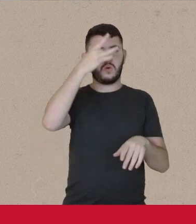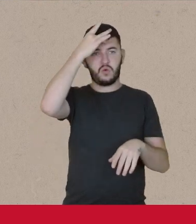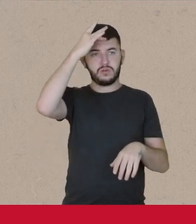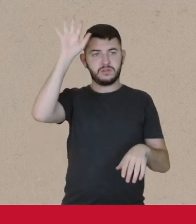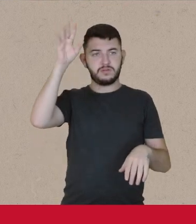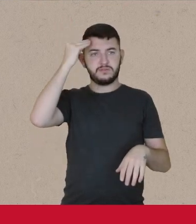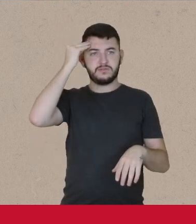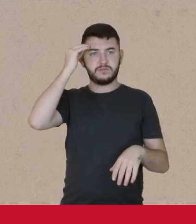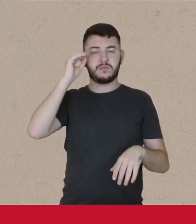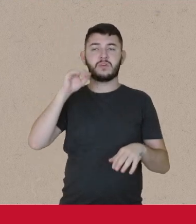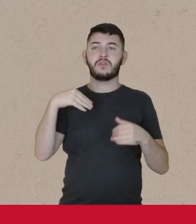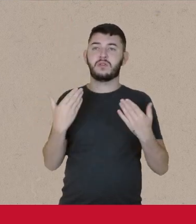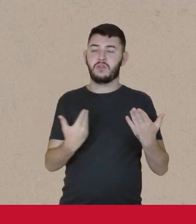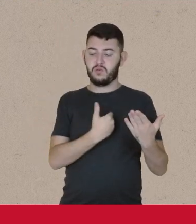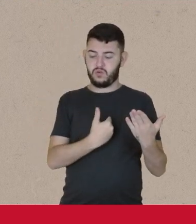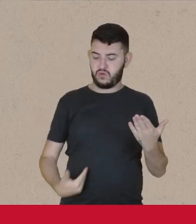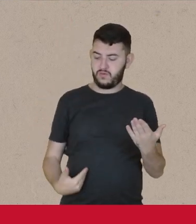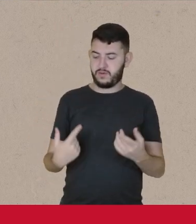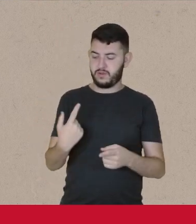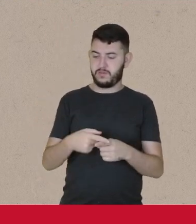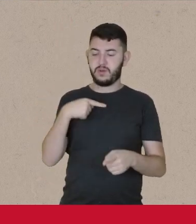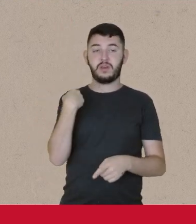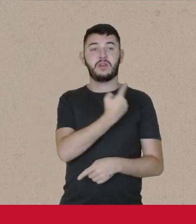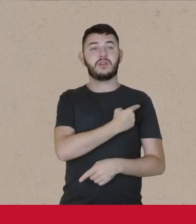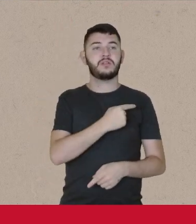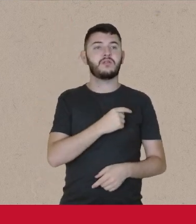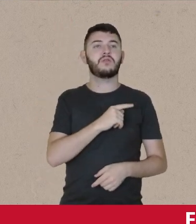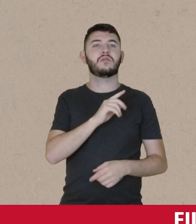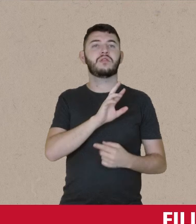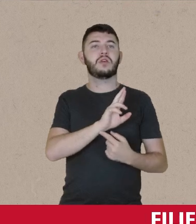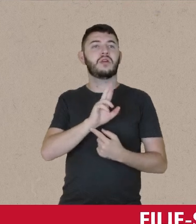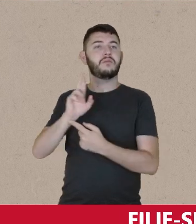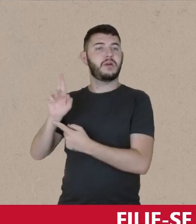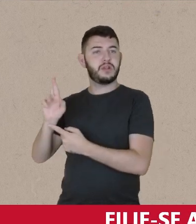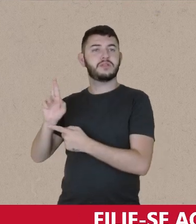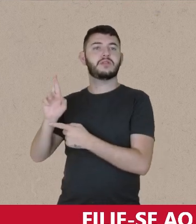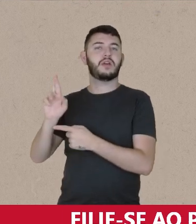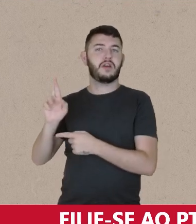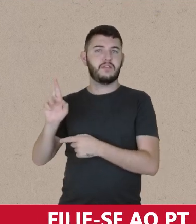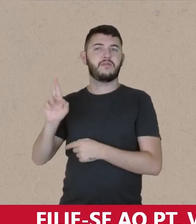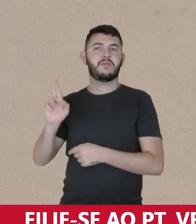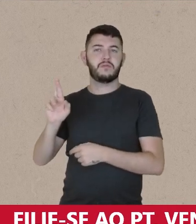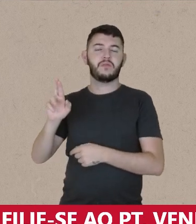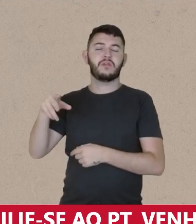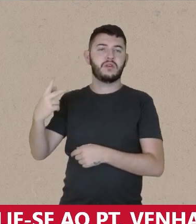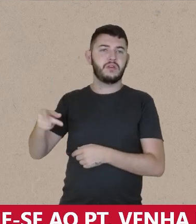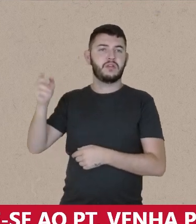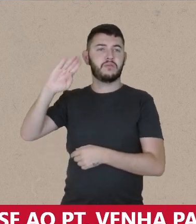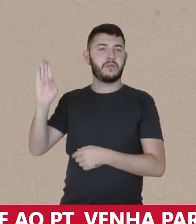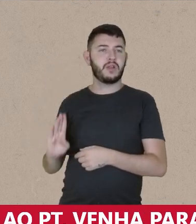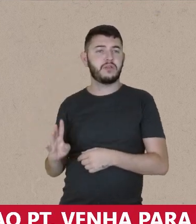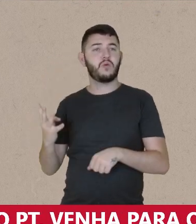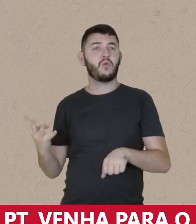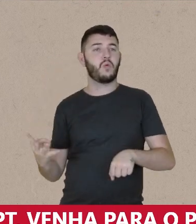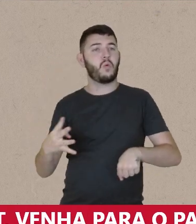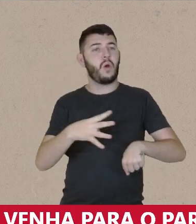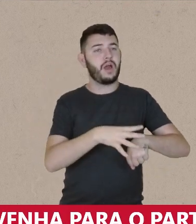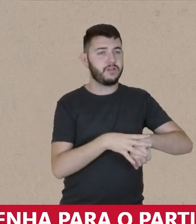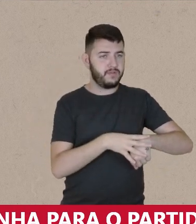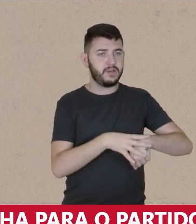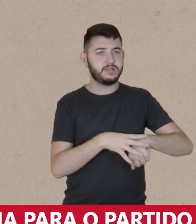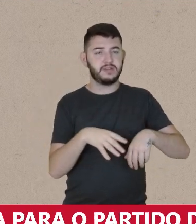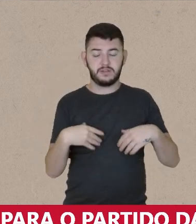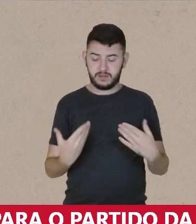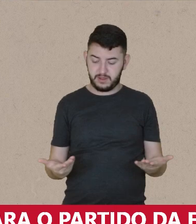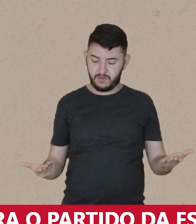depois governou, porque nós representávamos 4 vezes esse país. Então, agora,